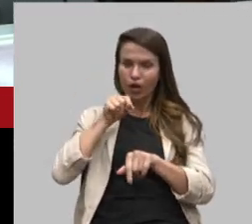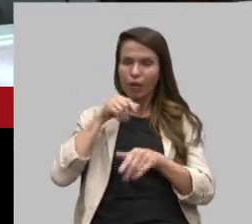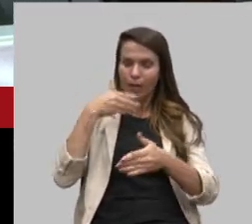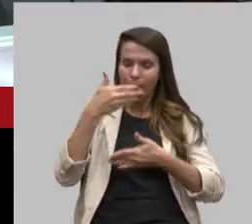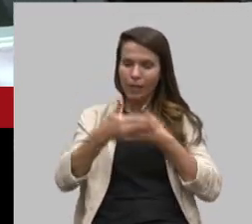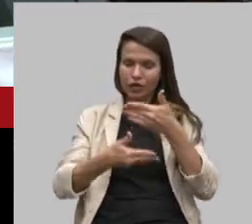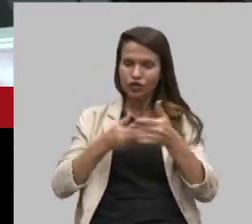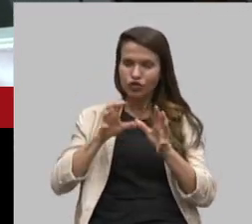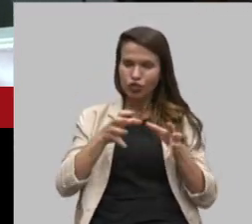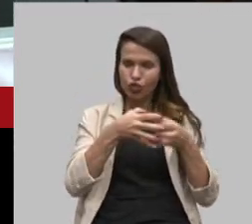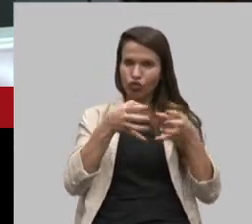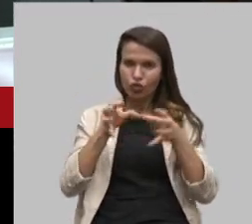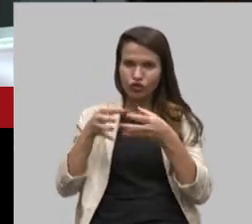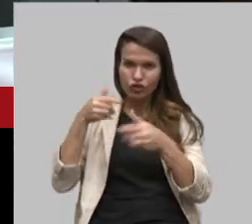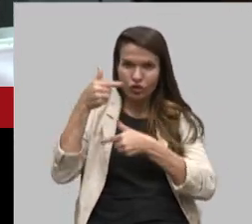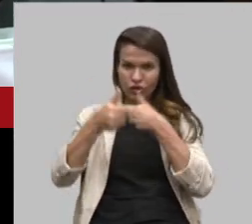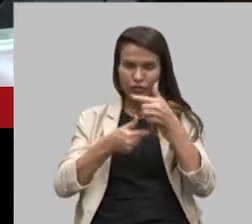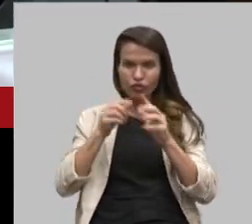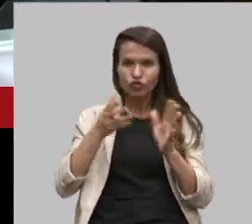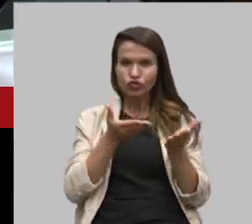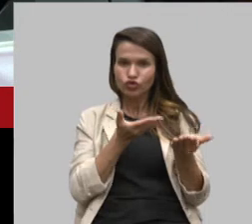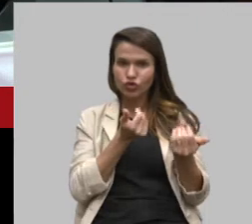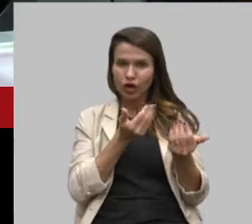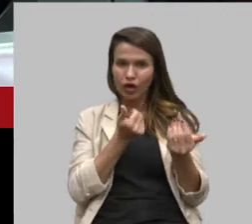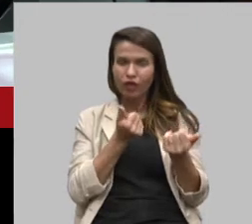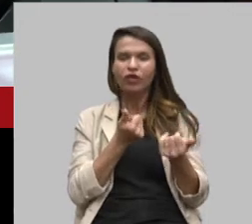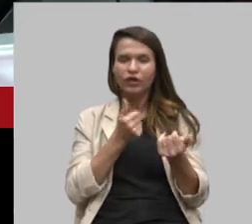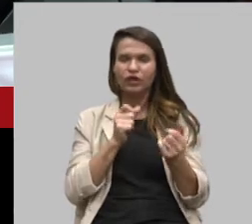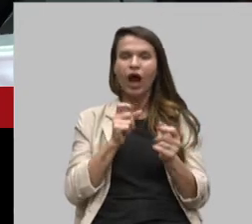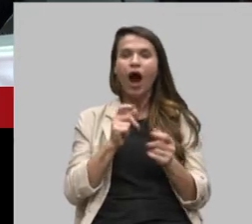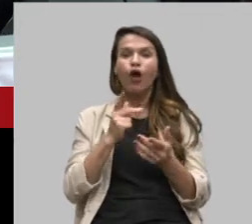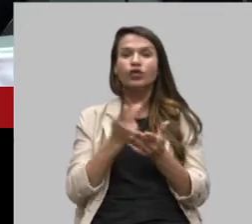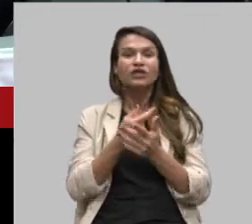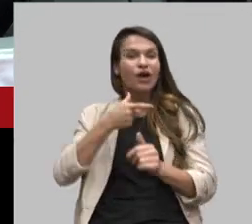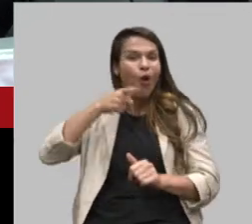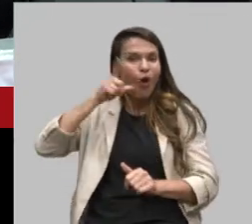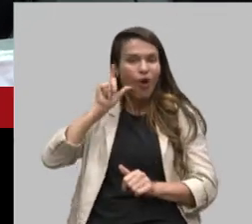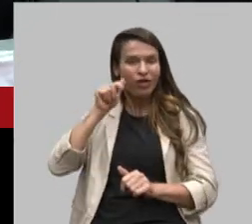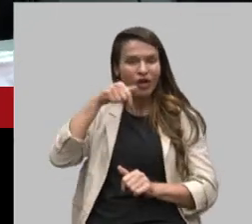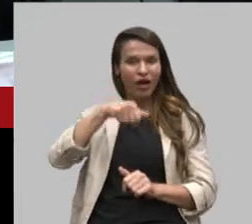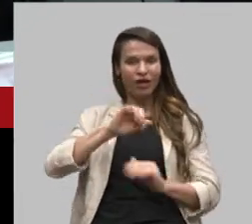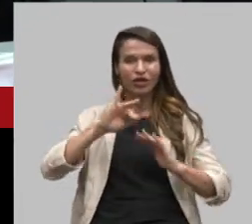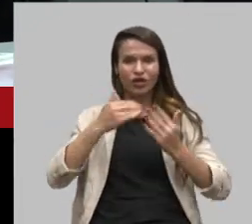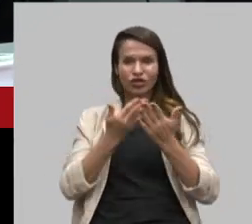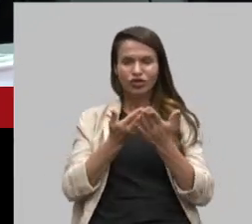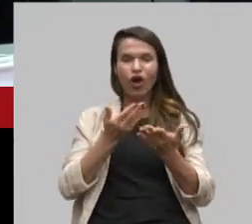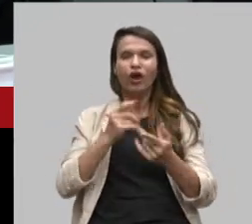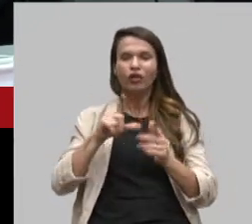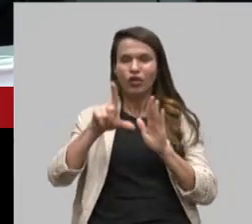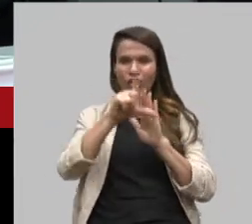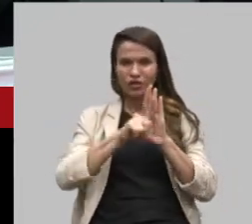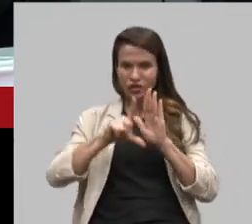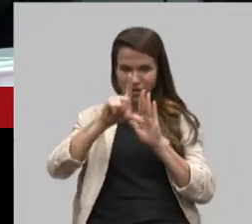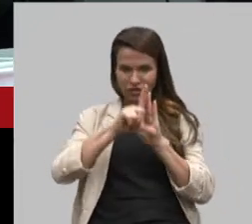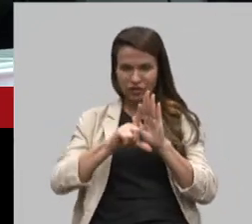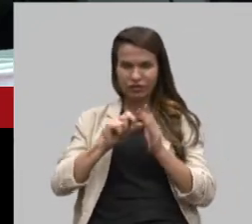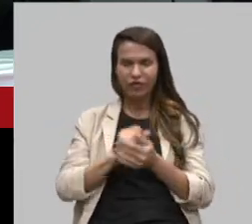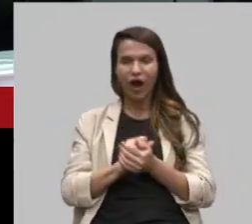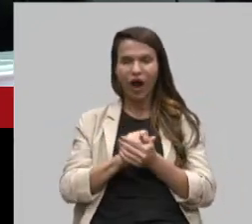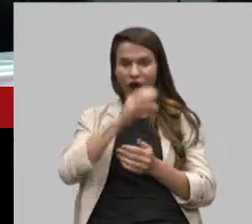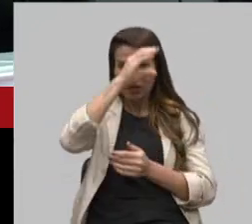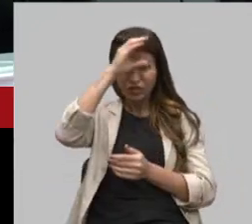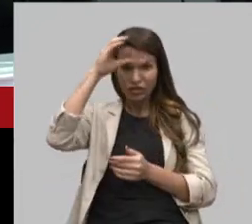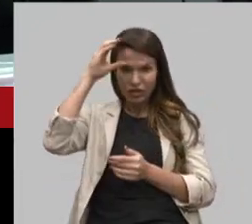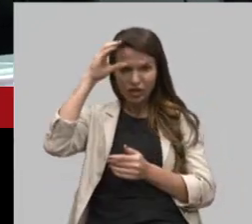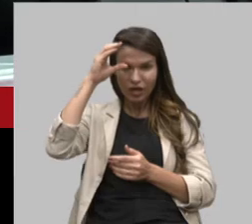grupos de trabalho dos jovens que ocorreram ontem aqui na escola do Legislativo as câmaras municipais que